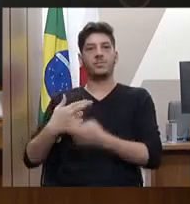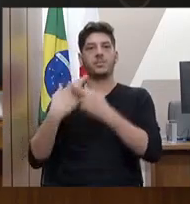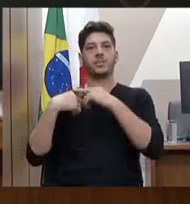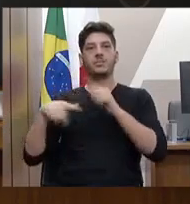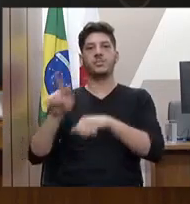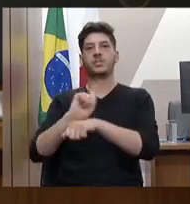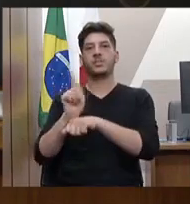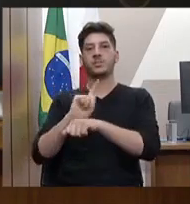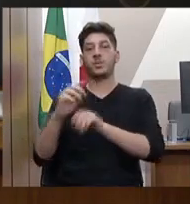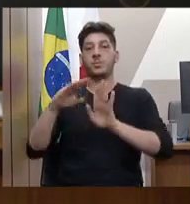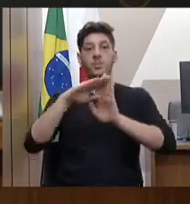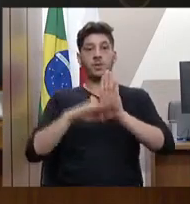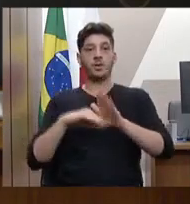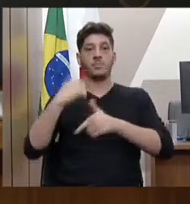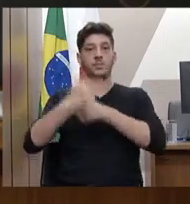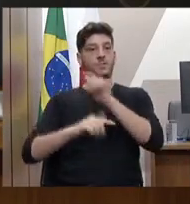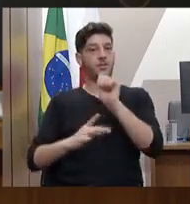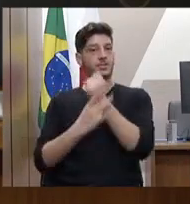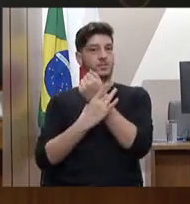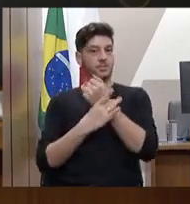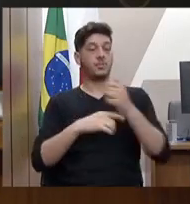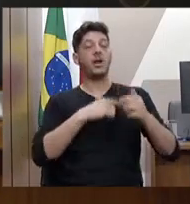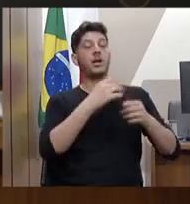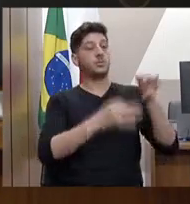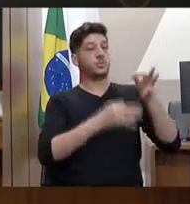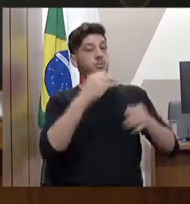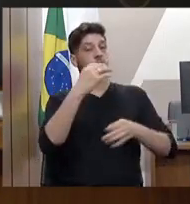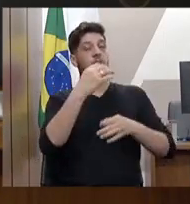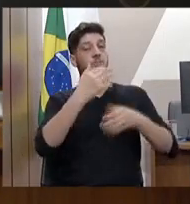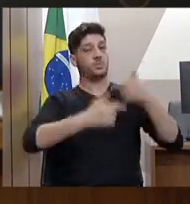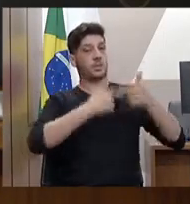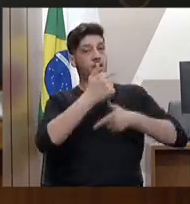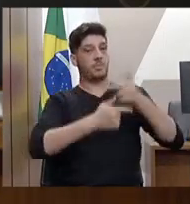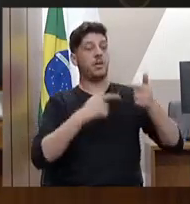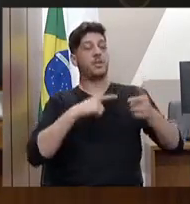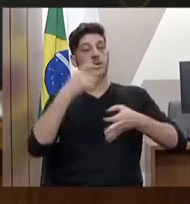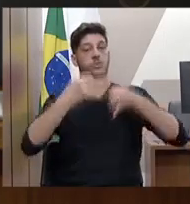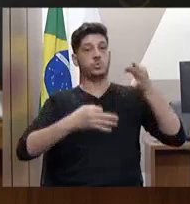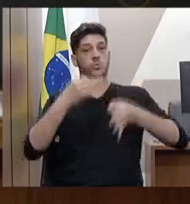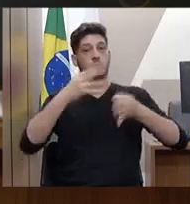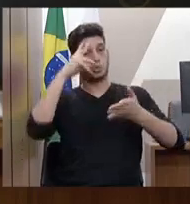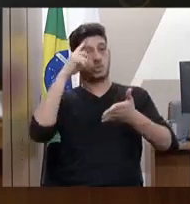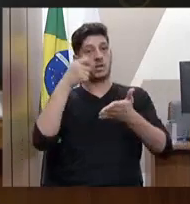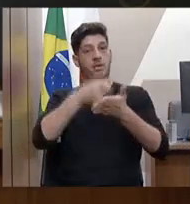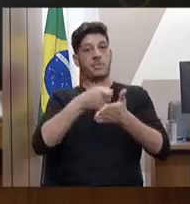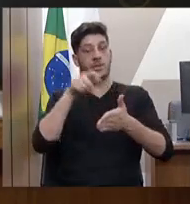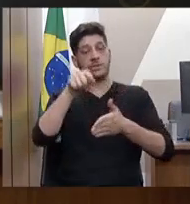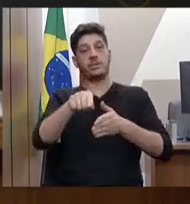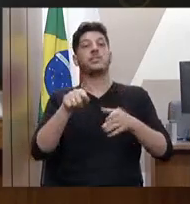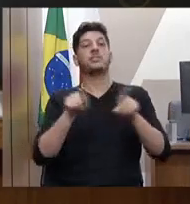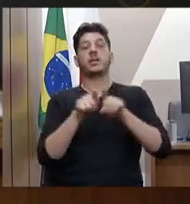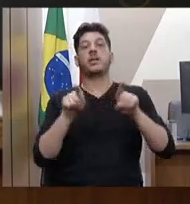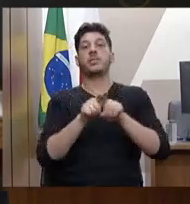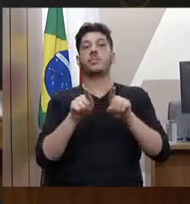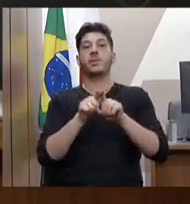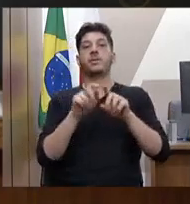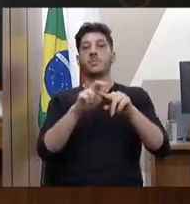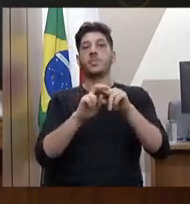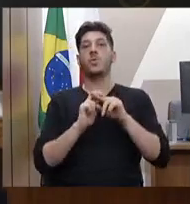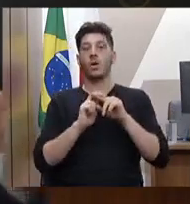um programa trabalho segura porque a justiça do trabalho além de julgar neste caso específico e nessa perspectiva de